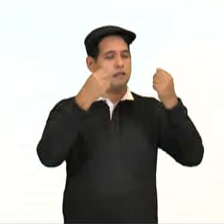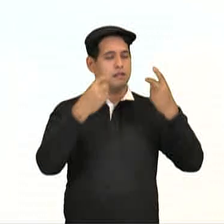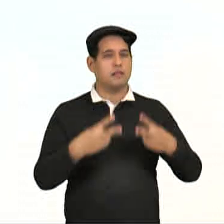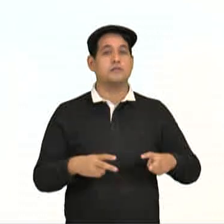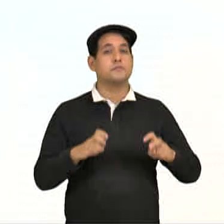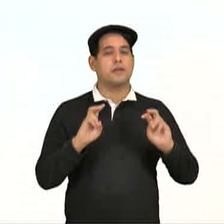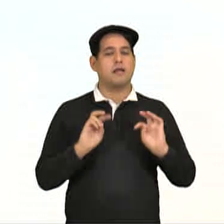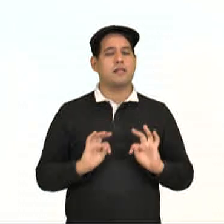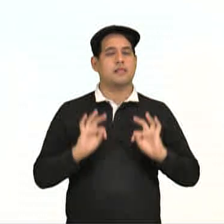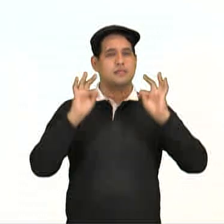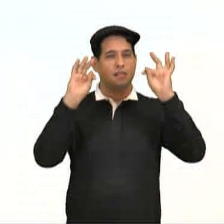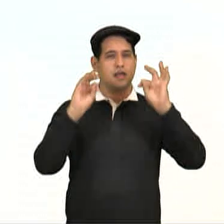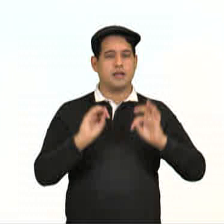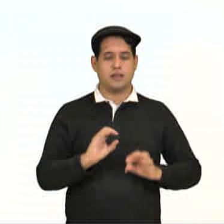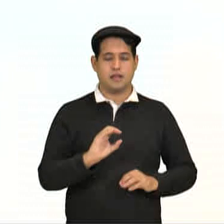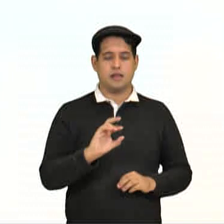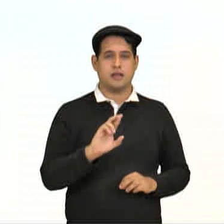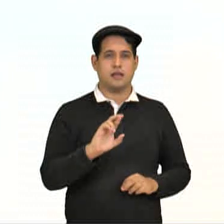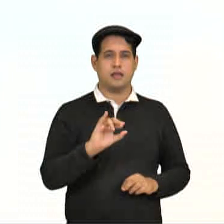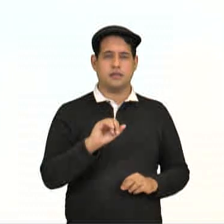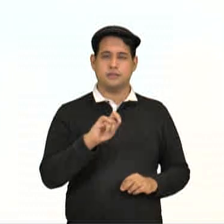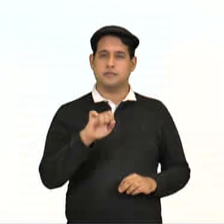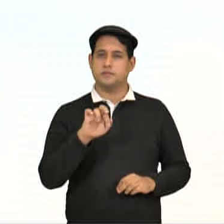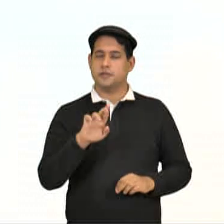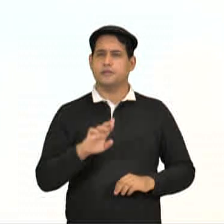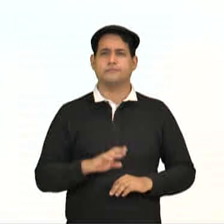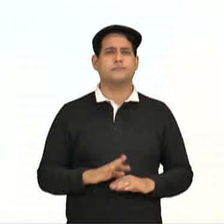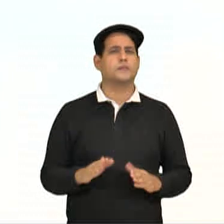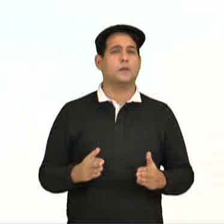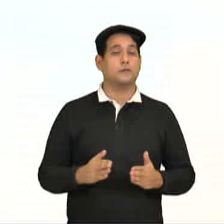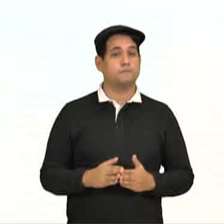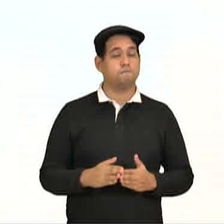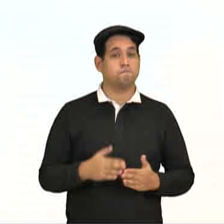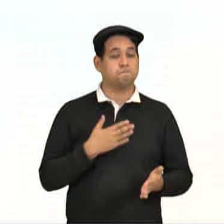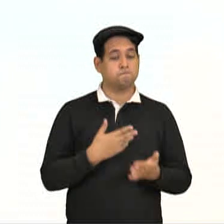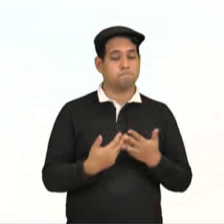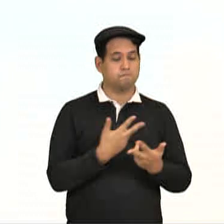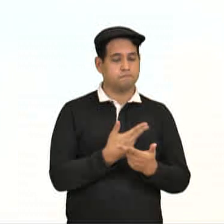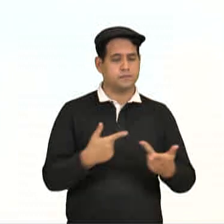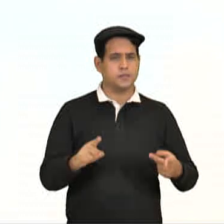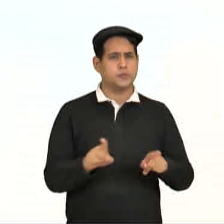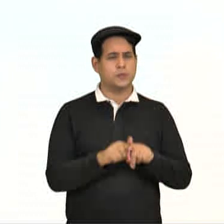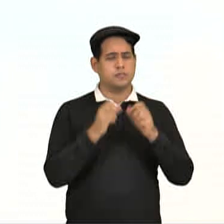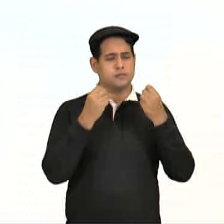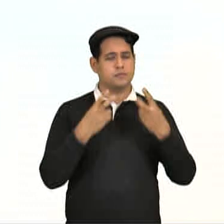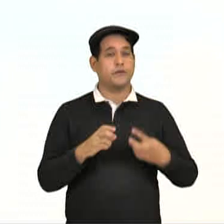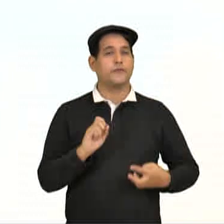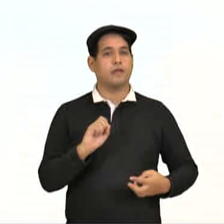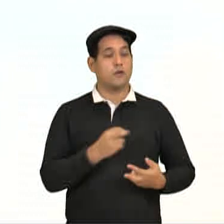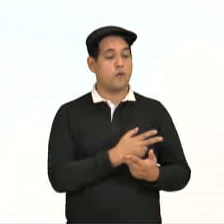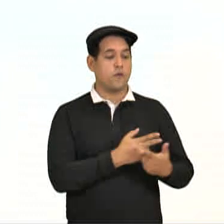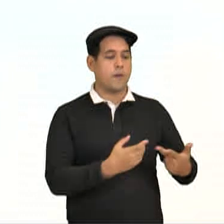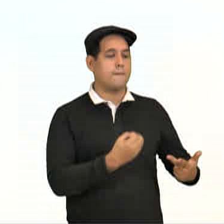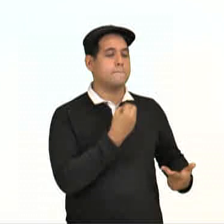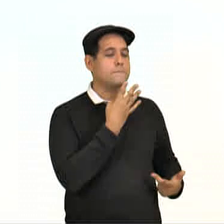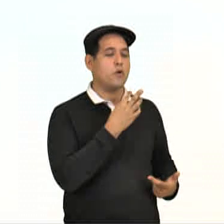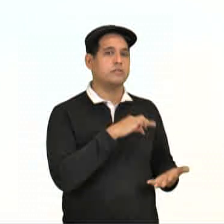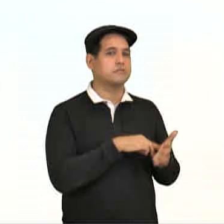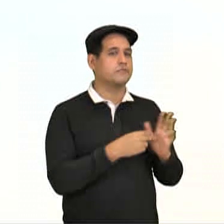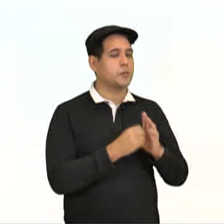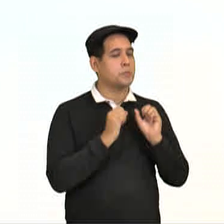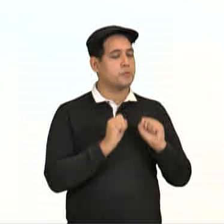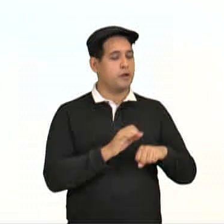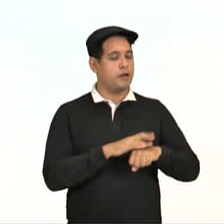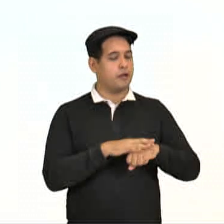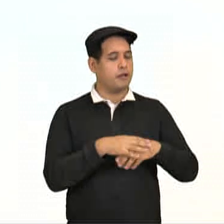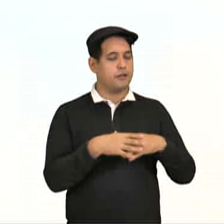a técnica do CRISPR para a nossa espécie? Eu acho que, de maneira geral, a gente pode falar que o ponto positivo é que ele pode